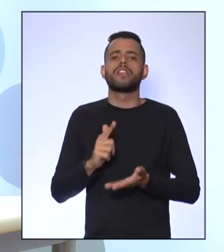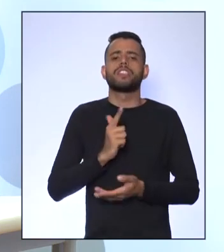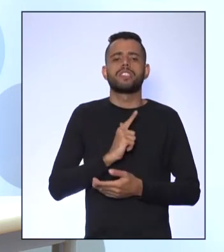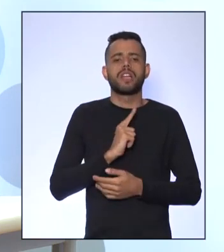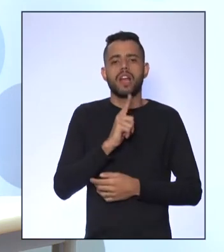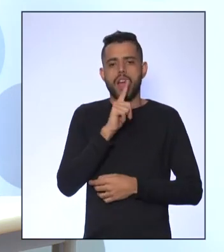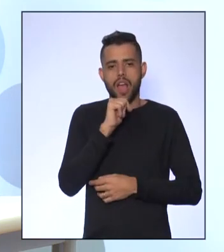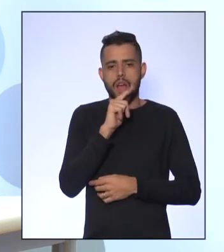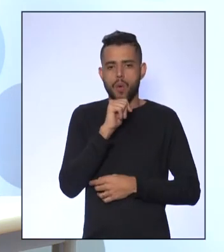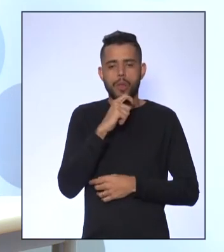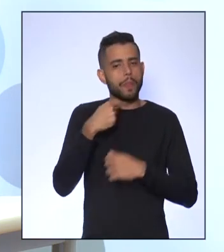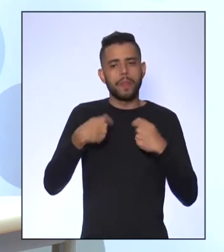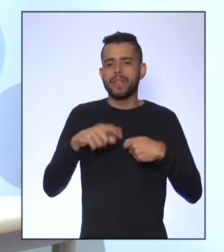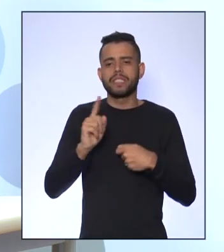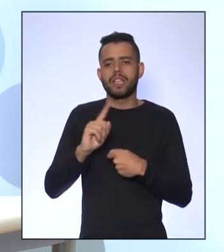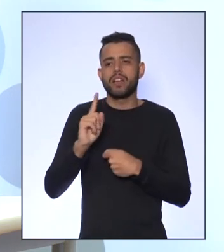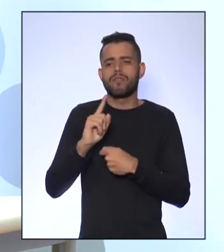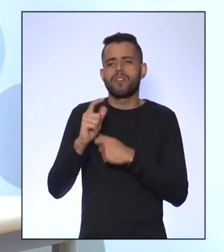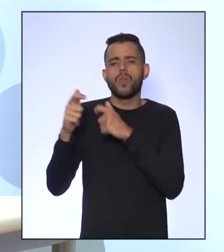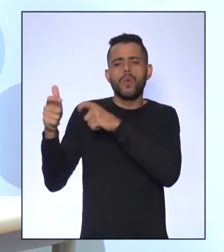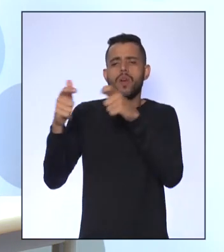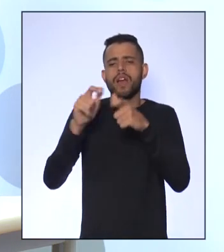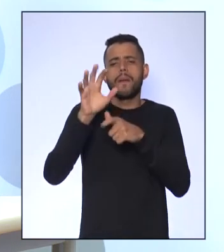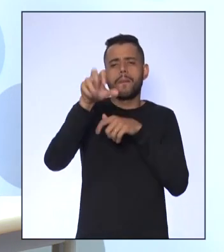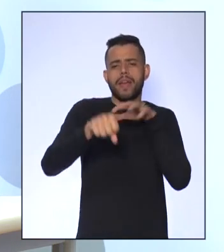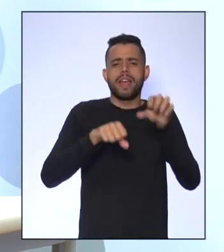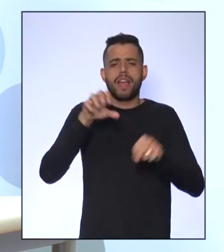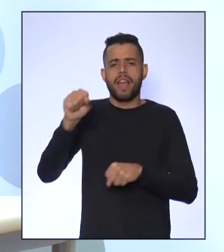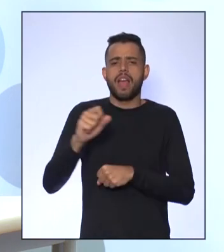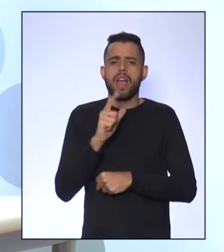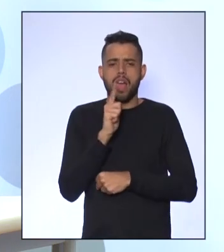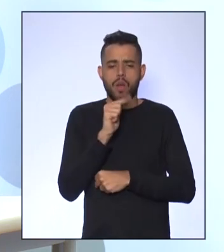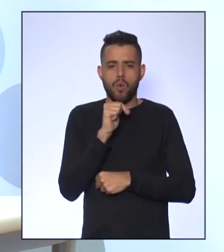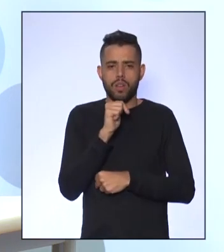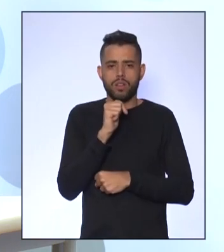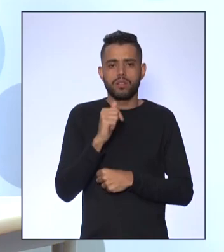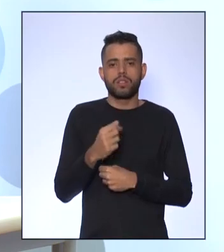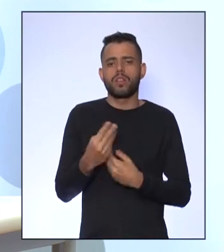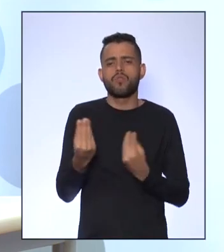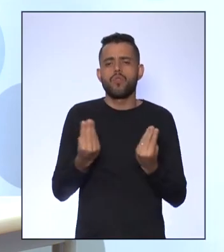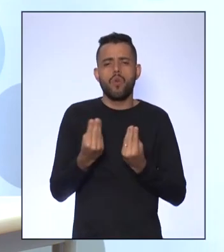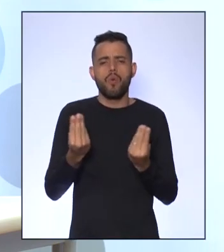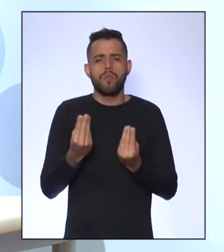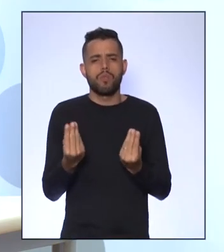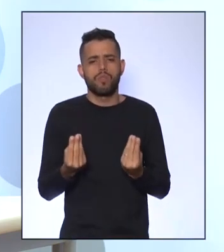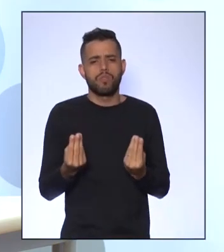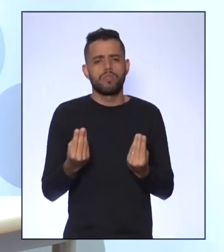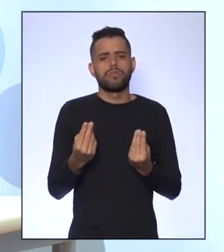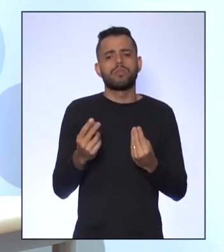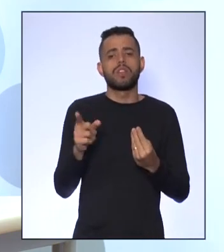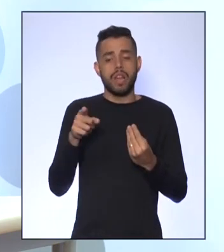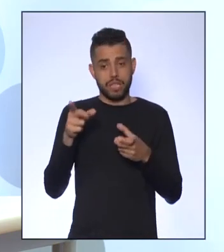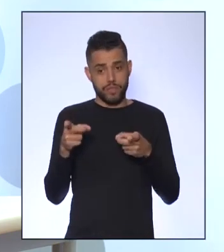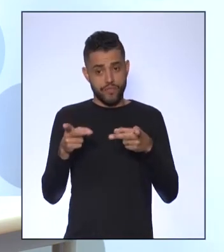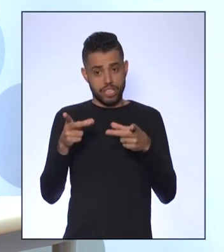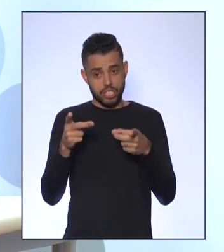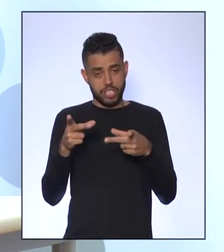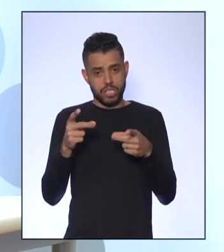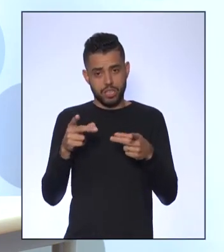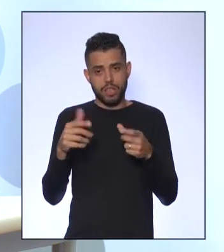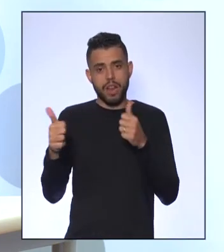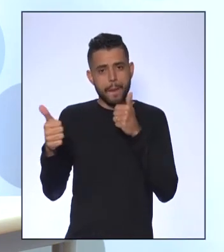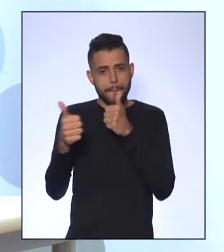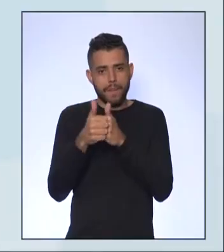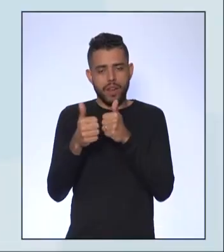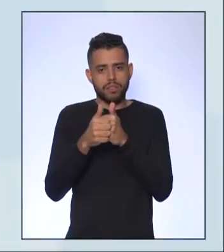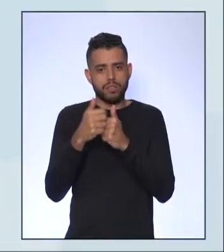você não precisava ir buscar água em lugar nenhum, você já tinha. Era como se vendia o terreno. Ele fica próximo, olha ali na